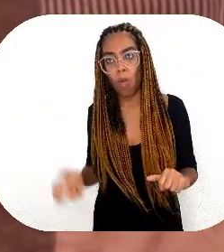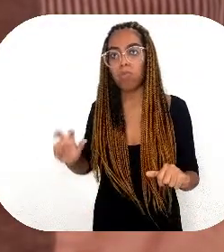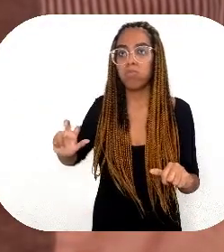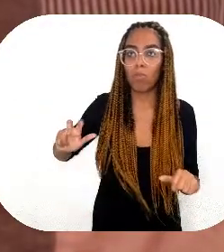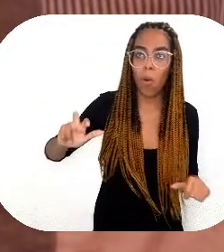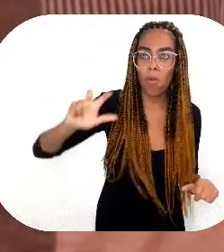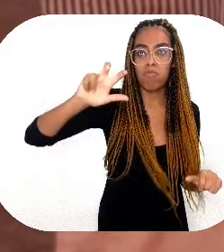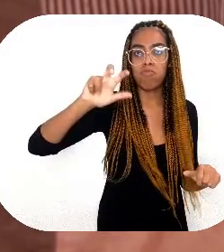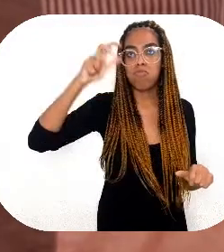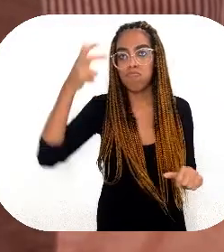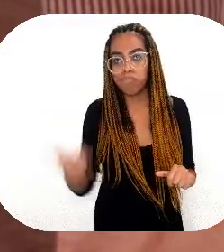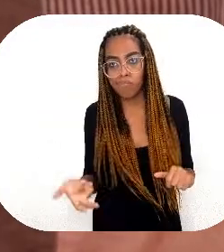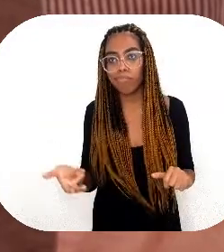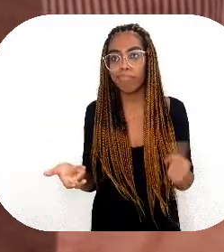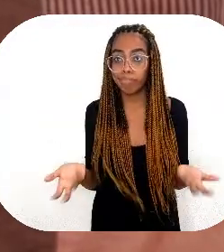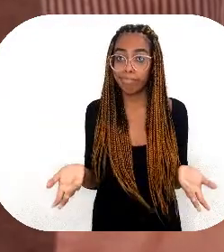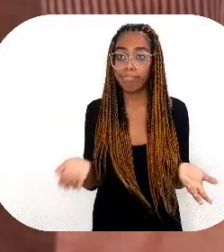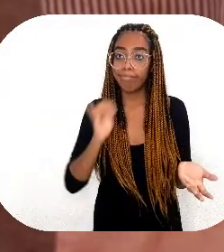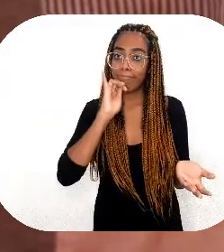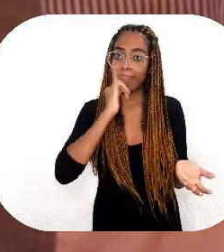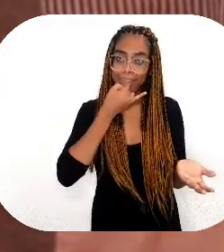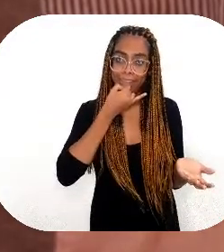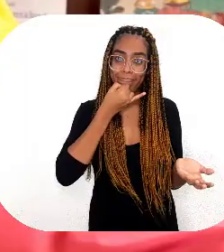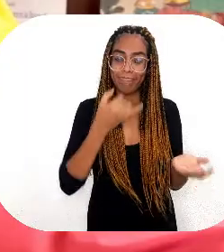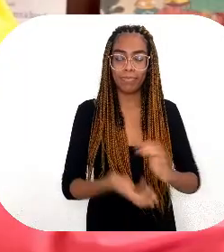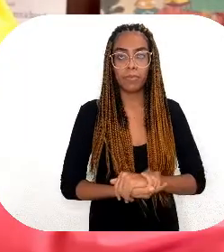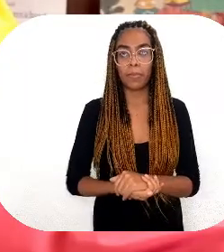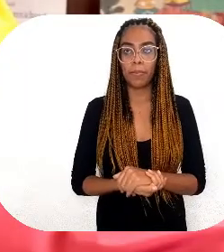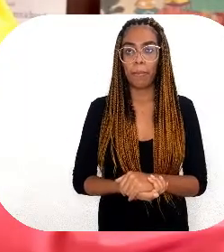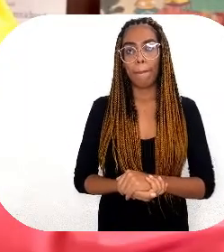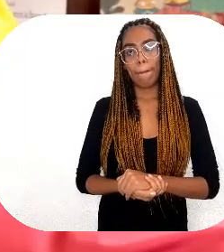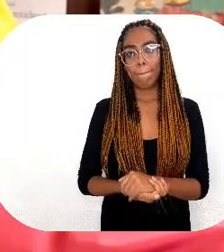mais umas três vezes, a Anansi tentou, tentou, e...